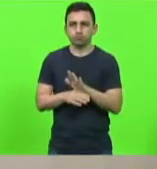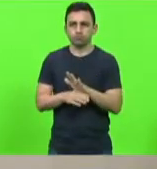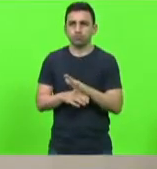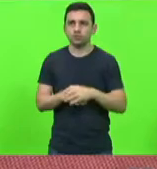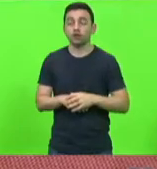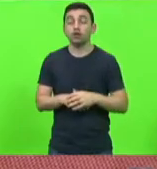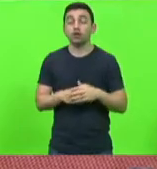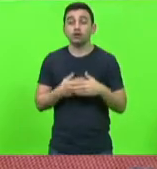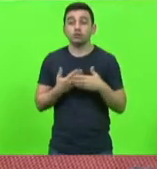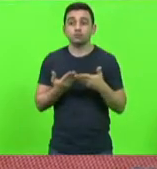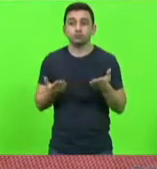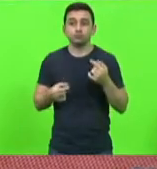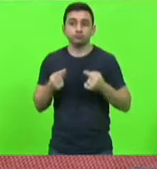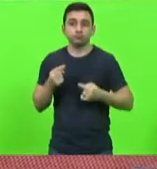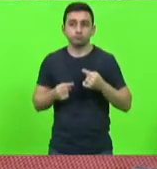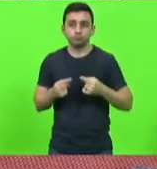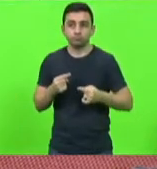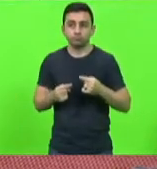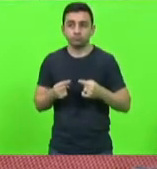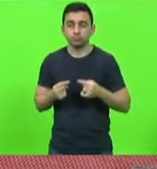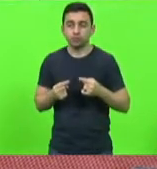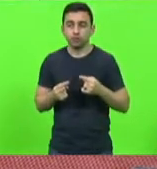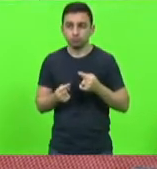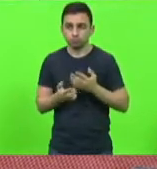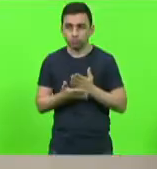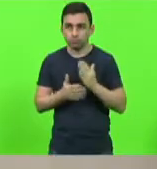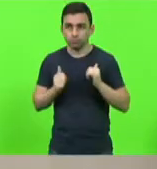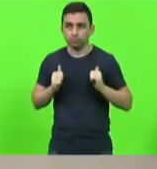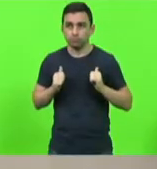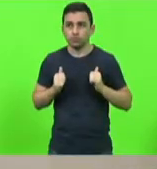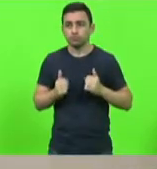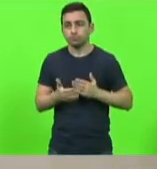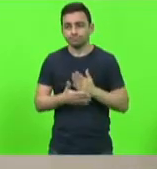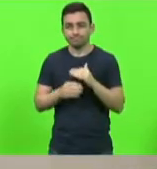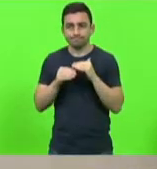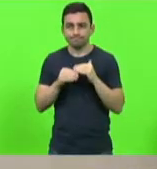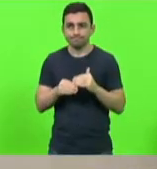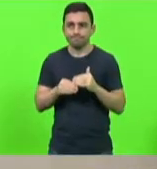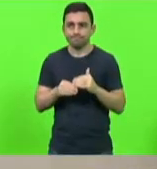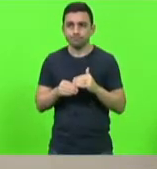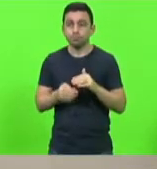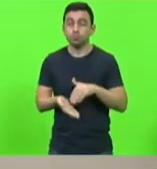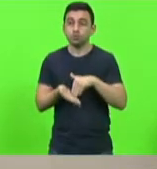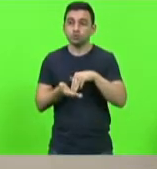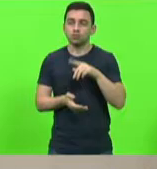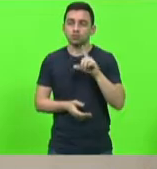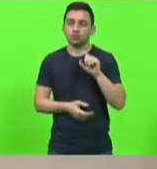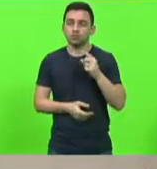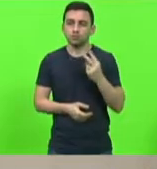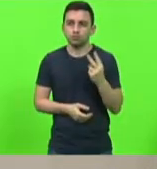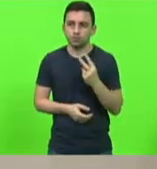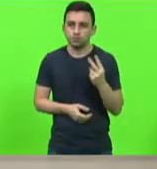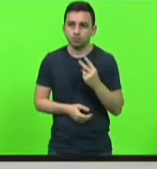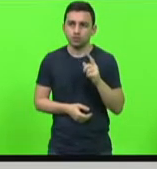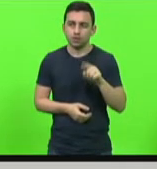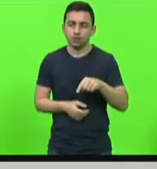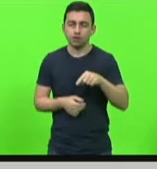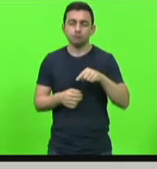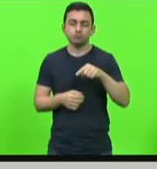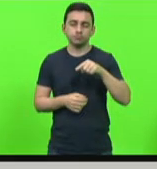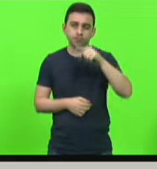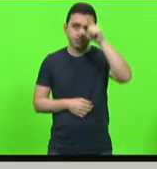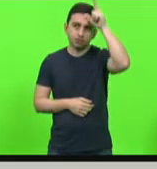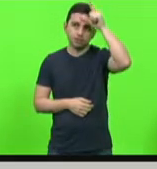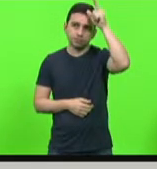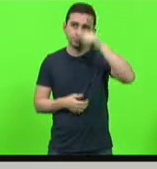em votação, deputados que aprovam, permaneçam como se encontram. Aprovado por unanimidade, moção 1022, autor deputado Sargento Lima, cumprimentando a